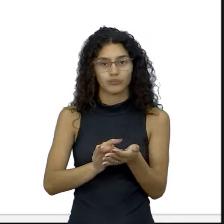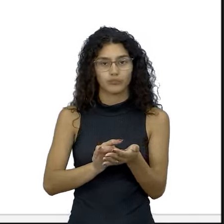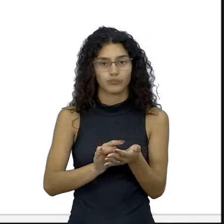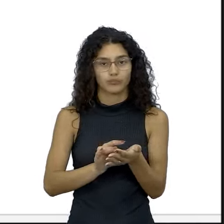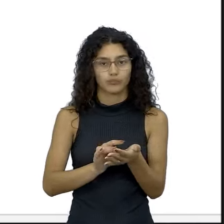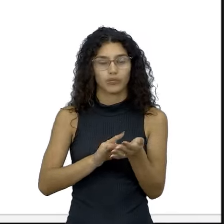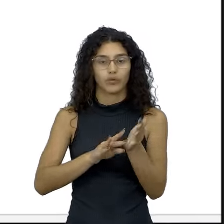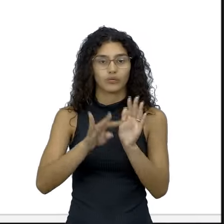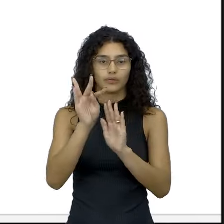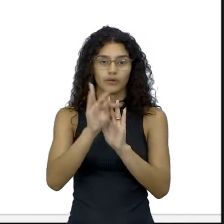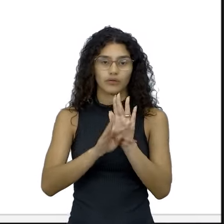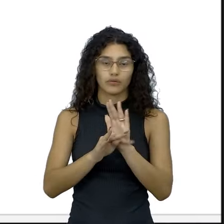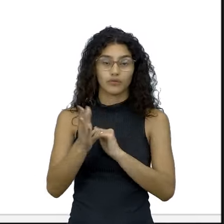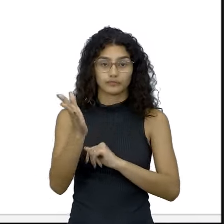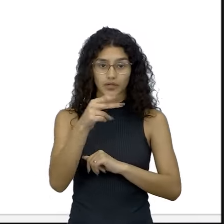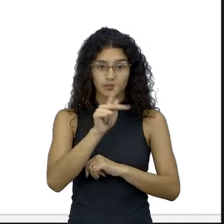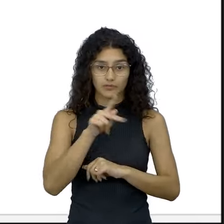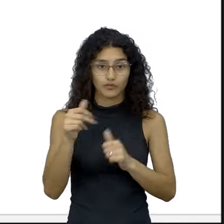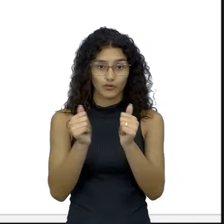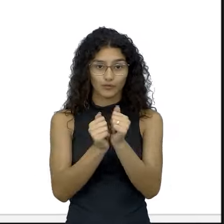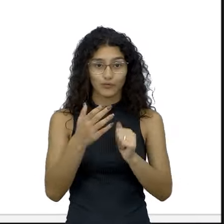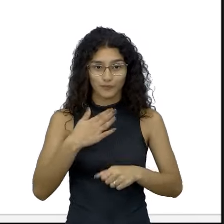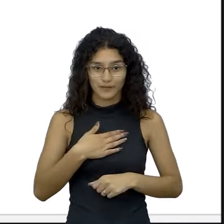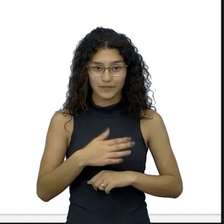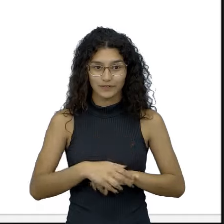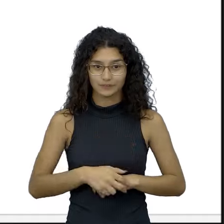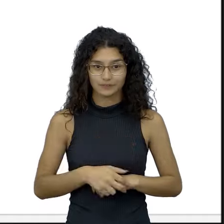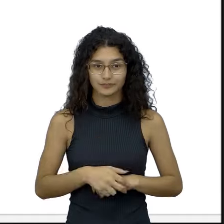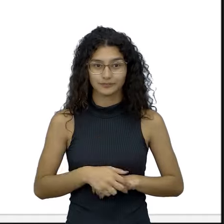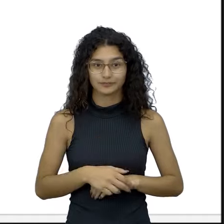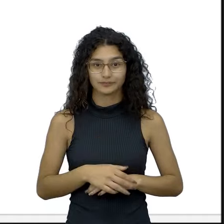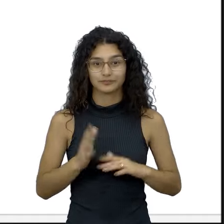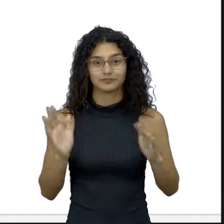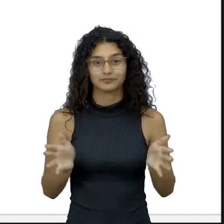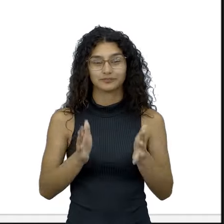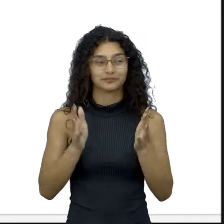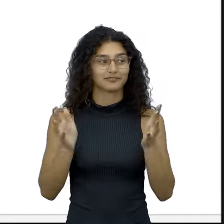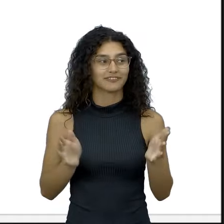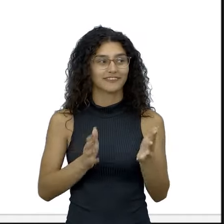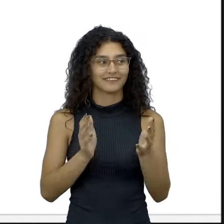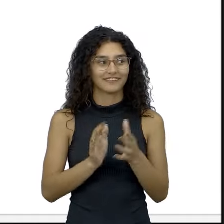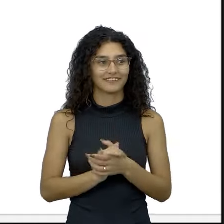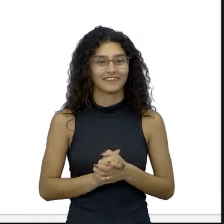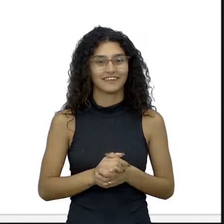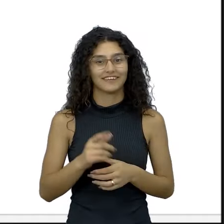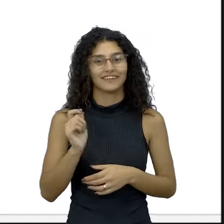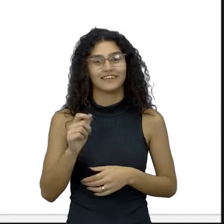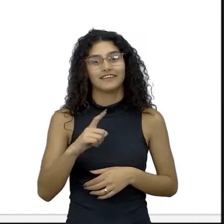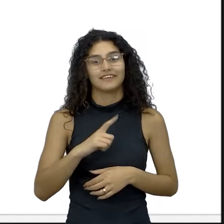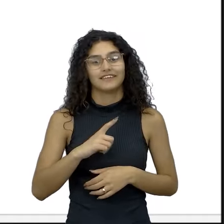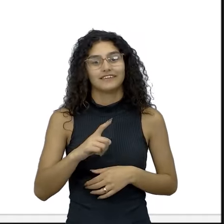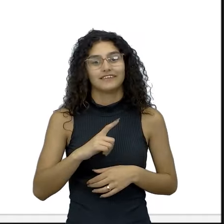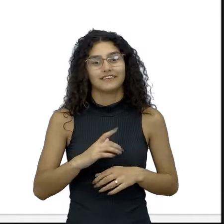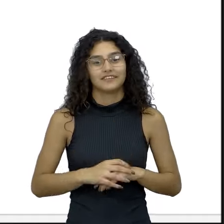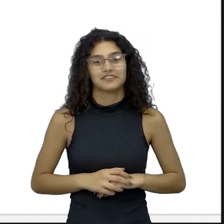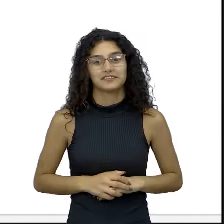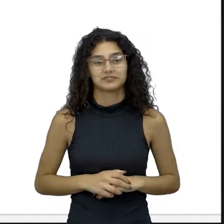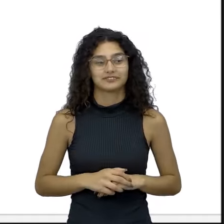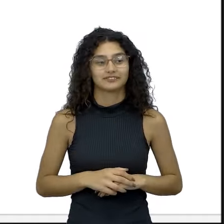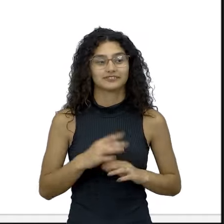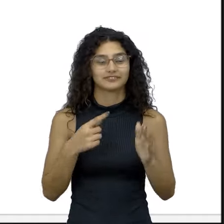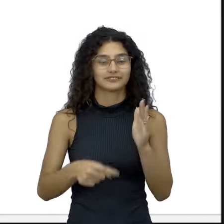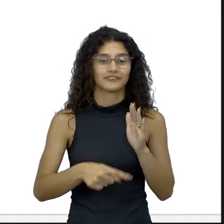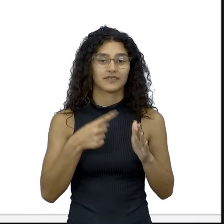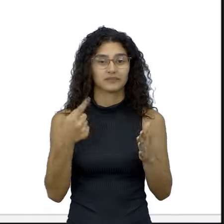desses textos. Vamos lá, professores, comigo? O item A. Para que servem esses textos? É a